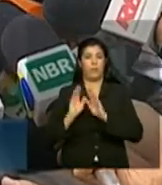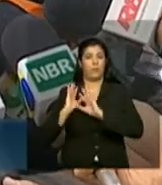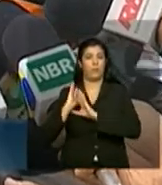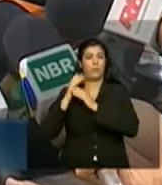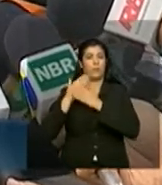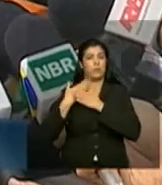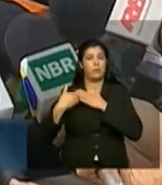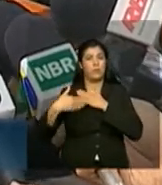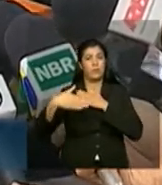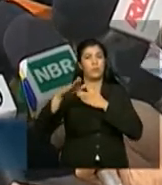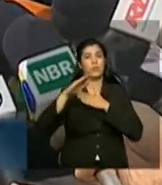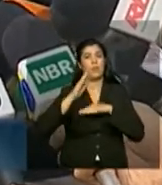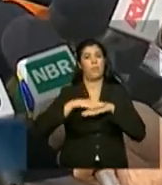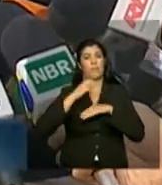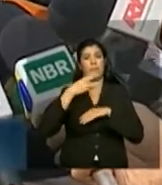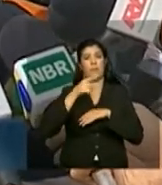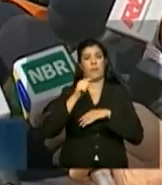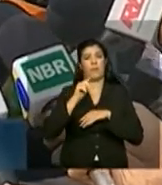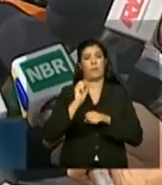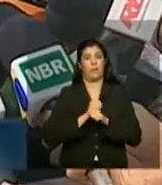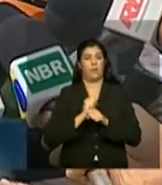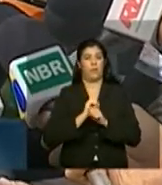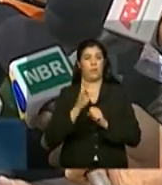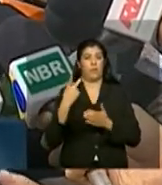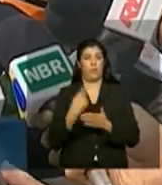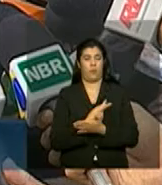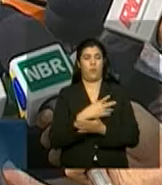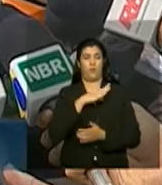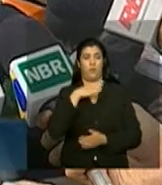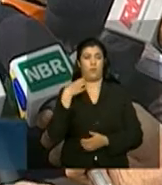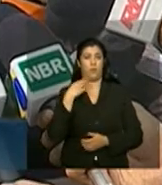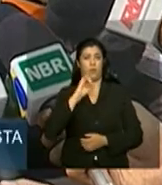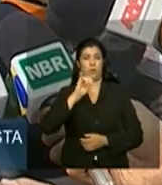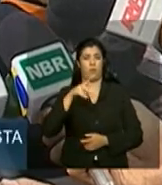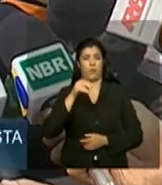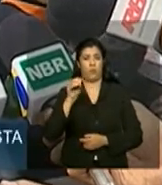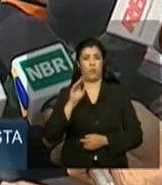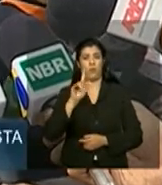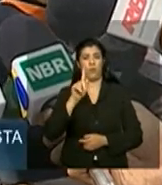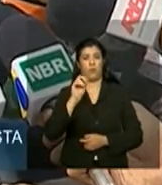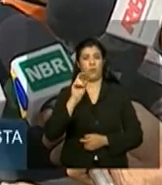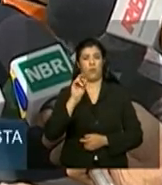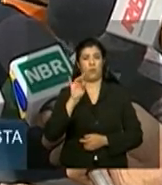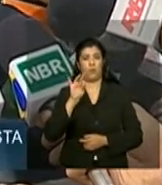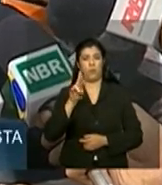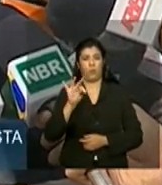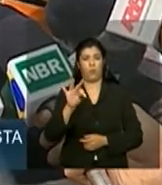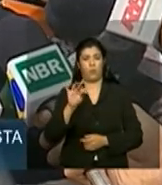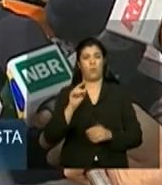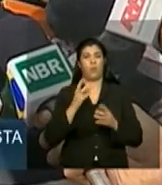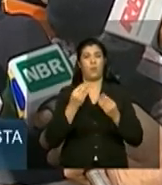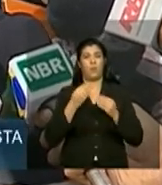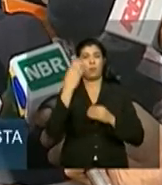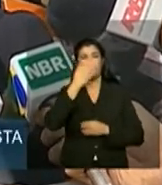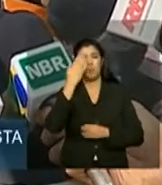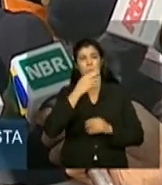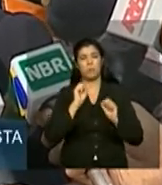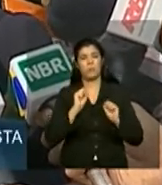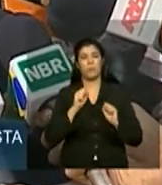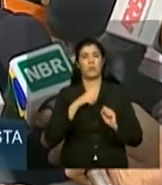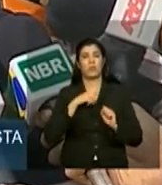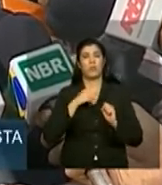de 37 anos da ocorrência, né, da morte do presidente João Goulart, muitas destas provas podem